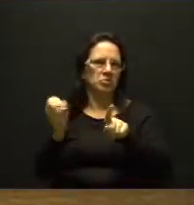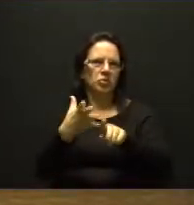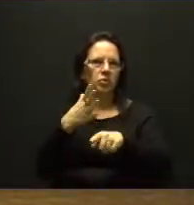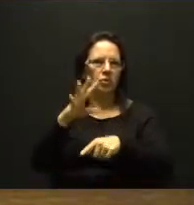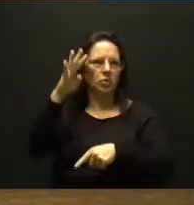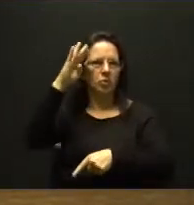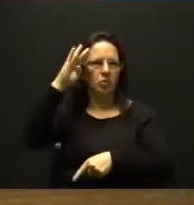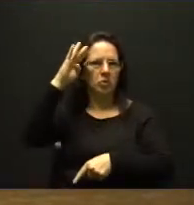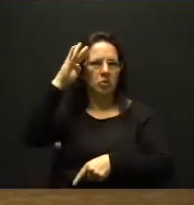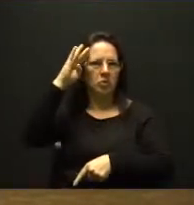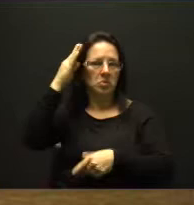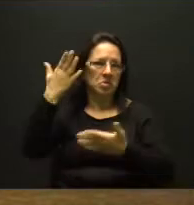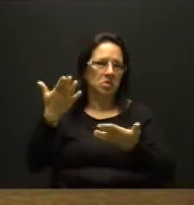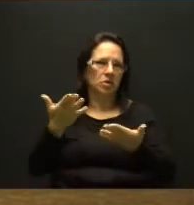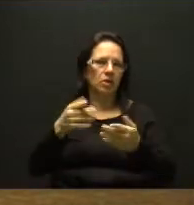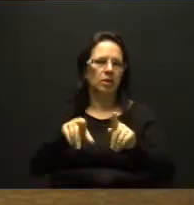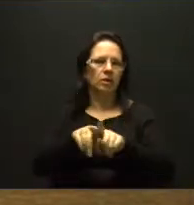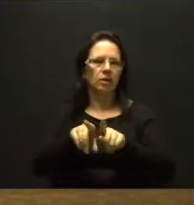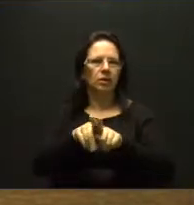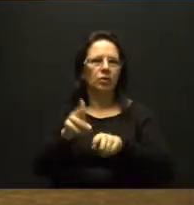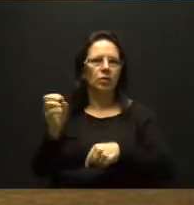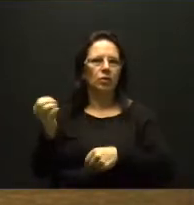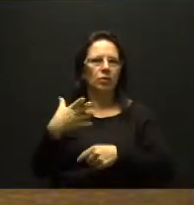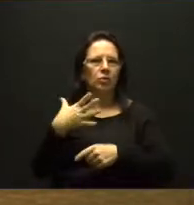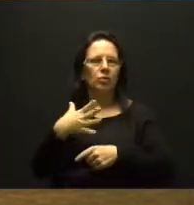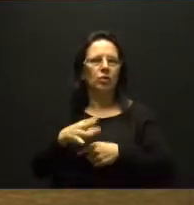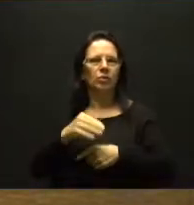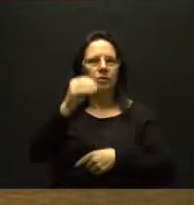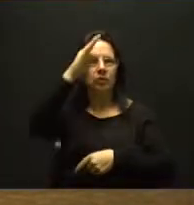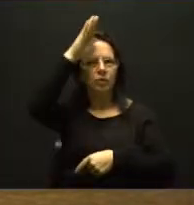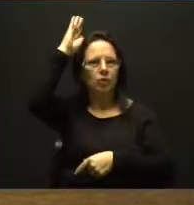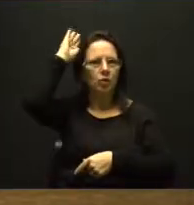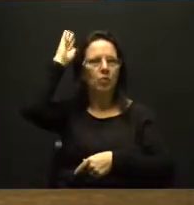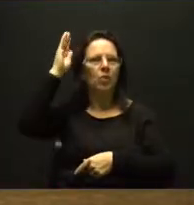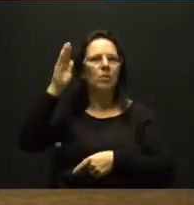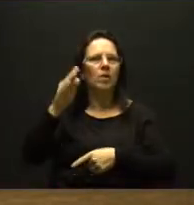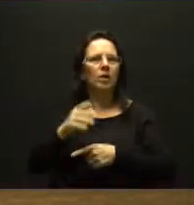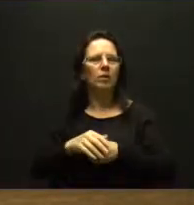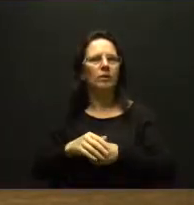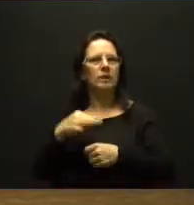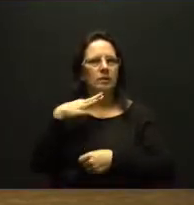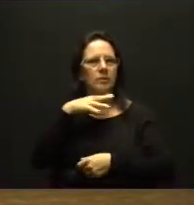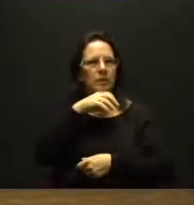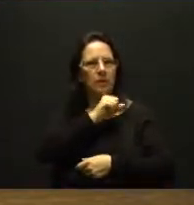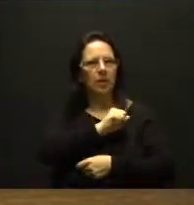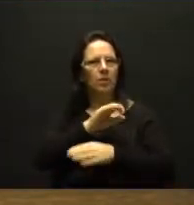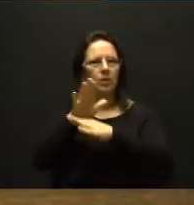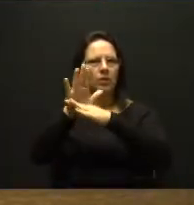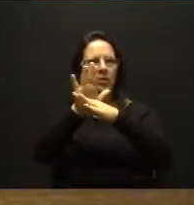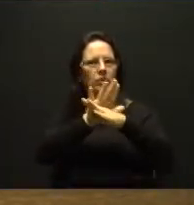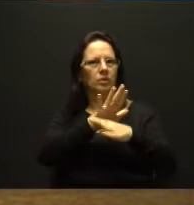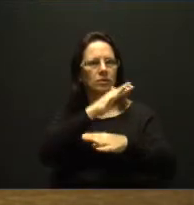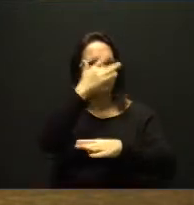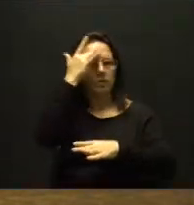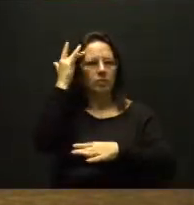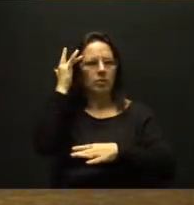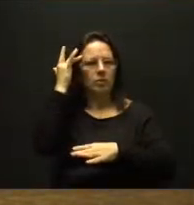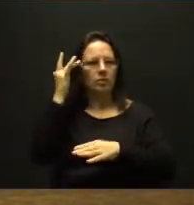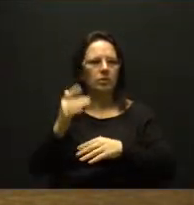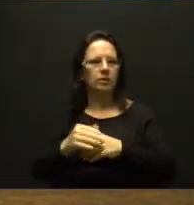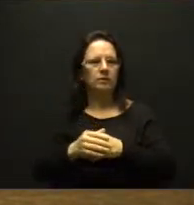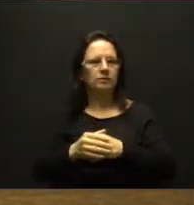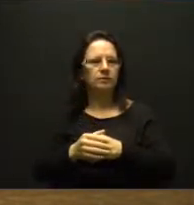saído creio eu que mais facilidade também porque a gente tem parado naquela localização vereador sérgio a entrada